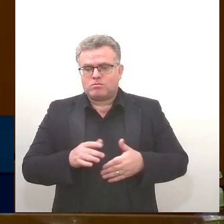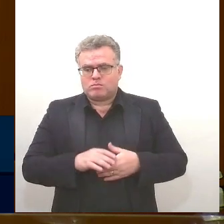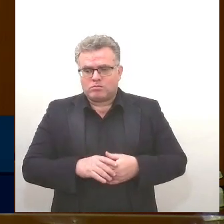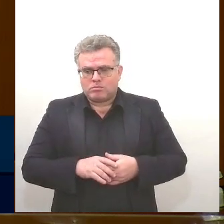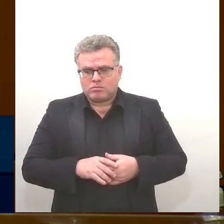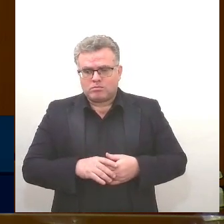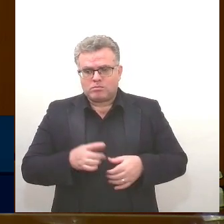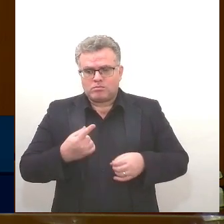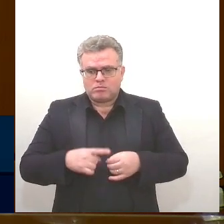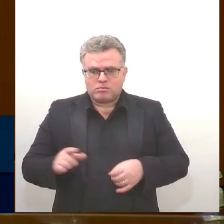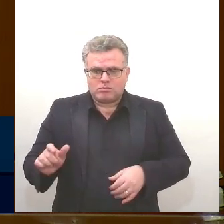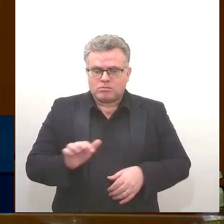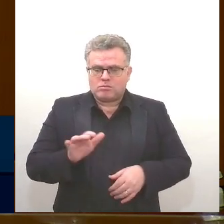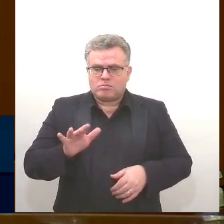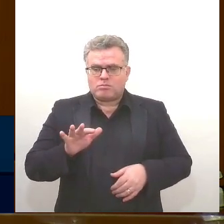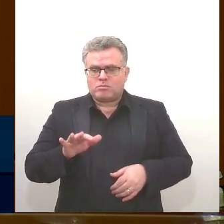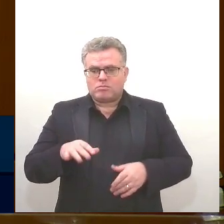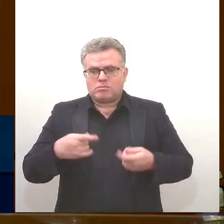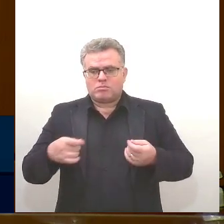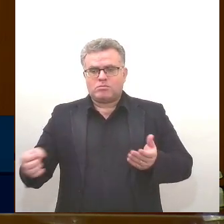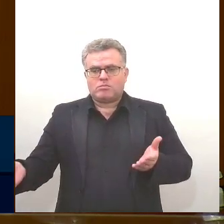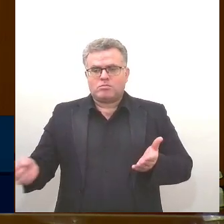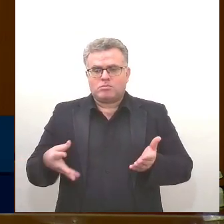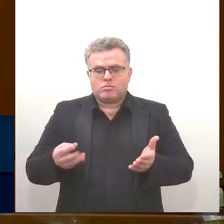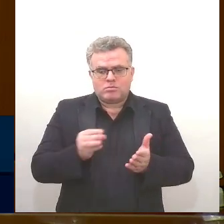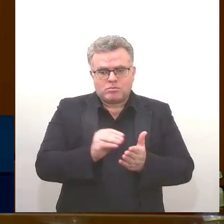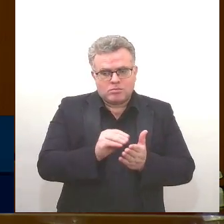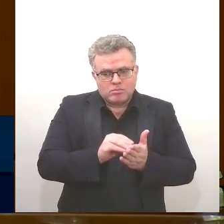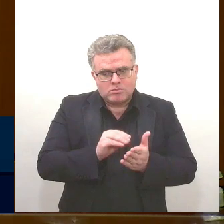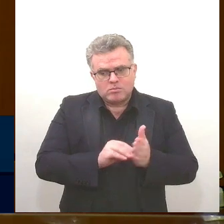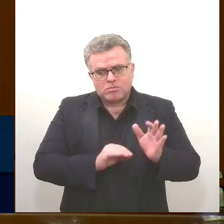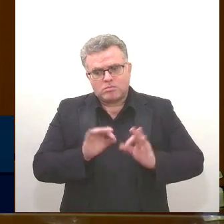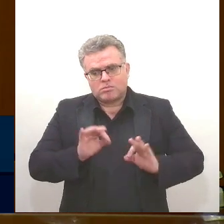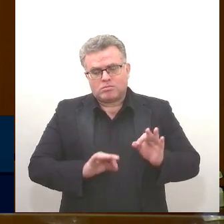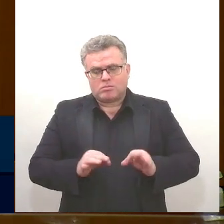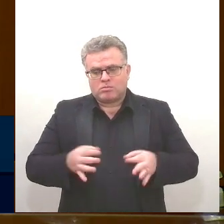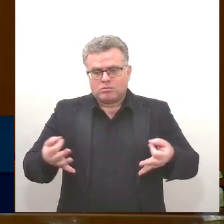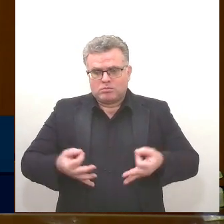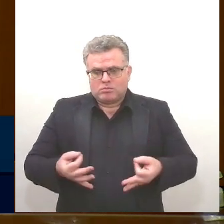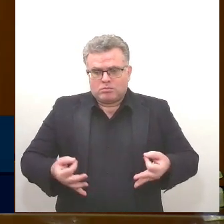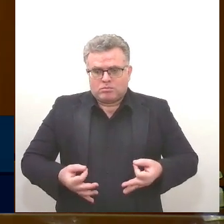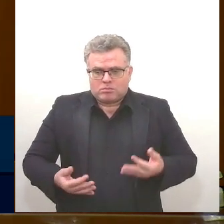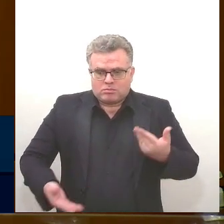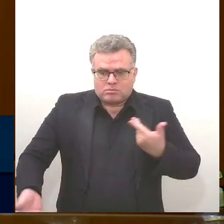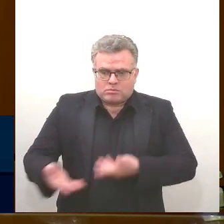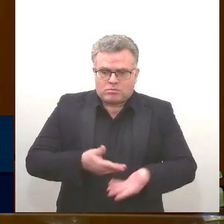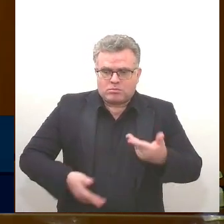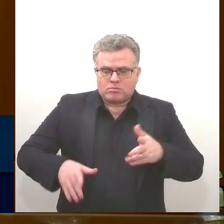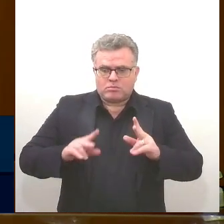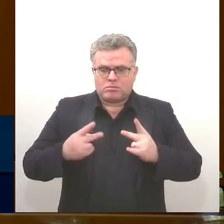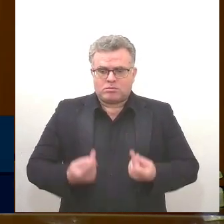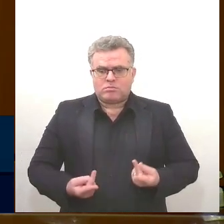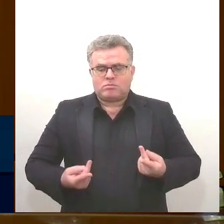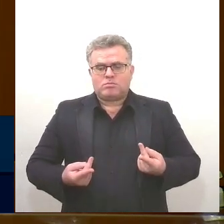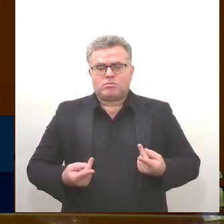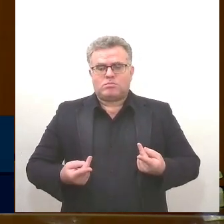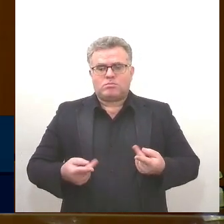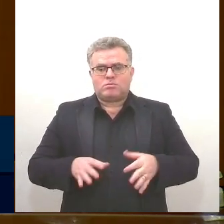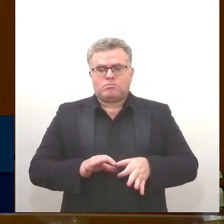modernizada tem precisa ser feita com urbanismo com democracia de forma